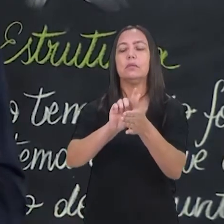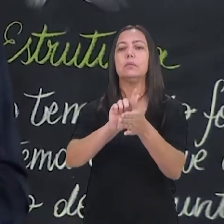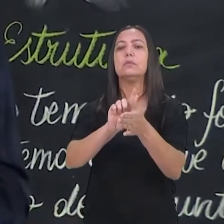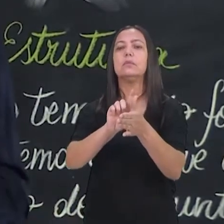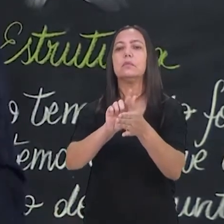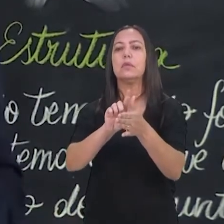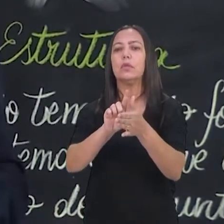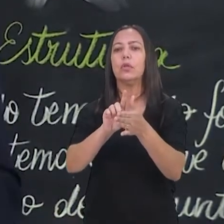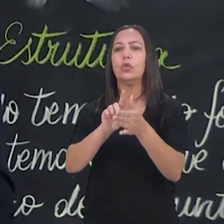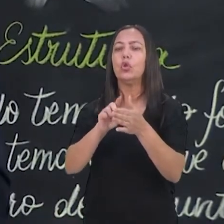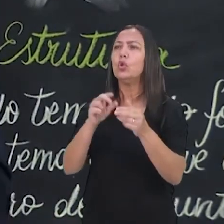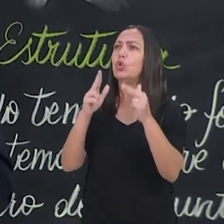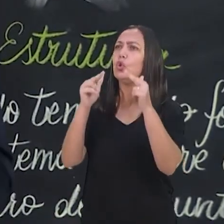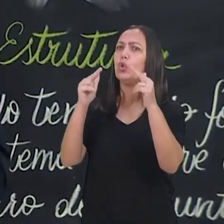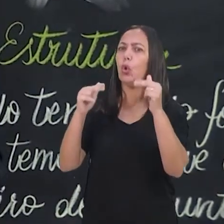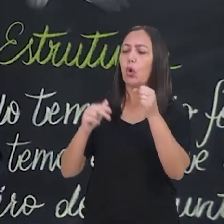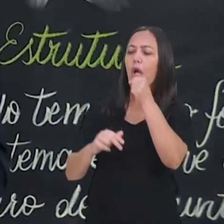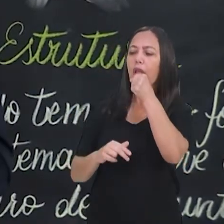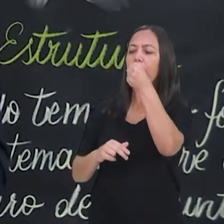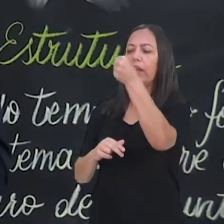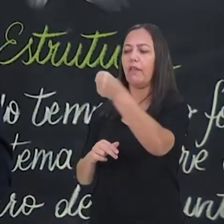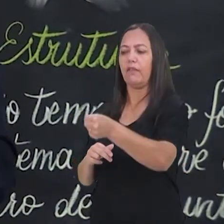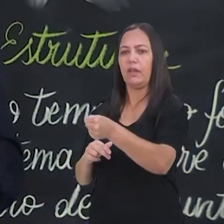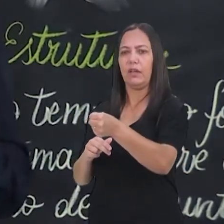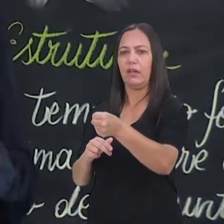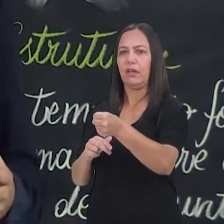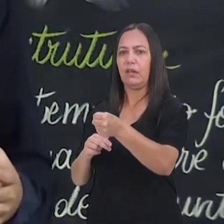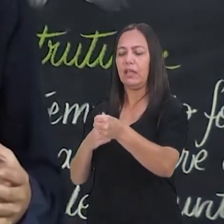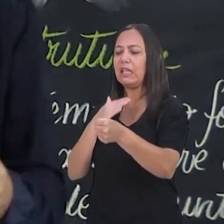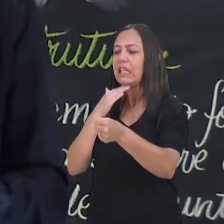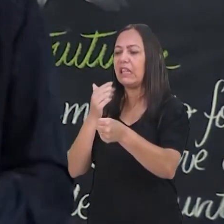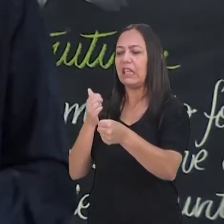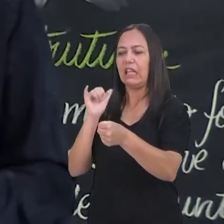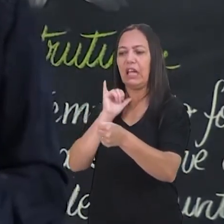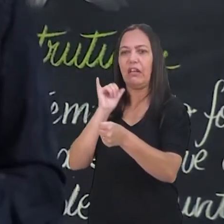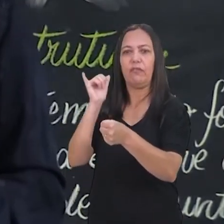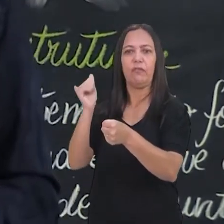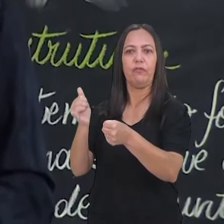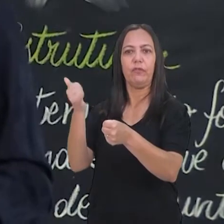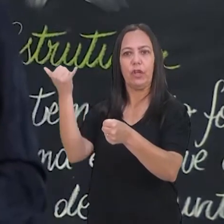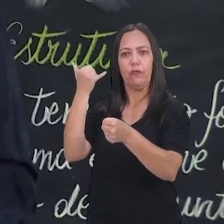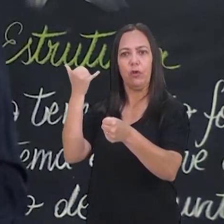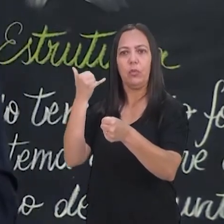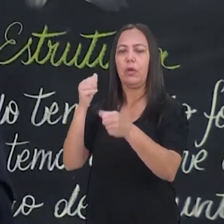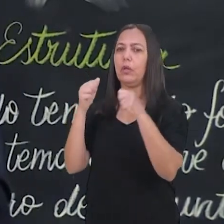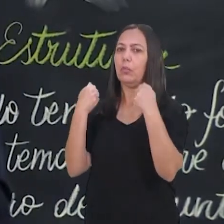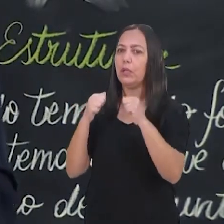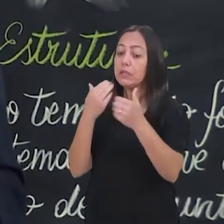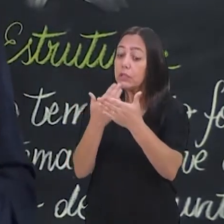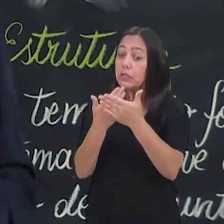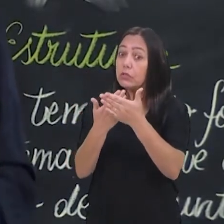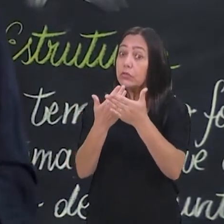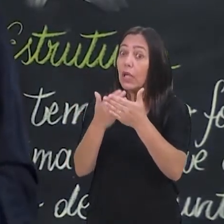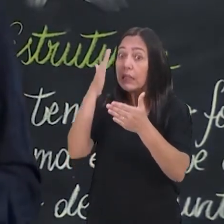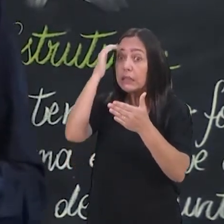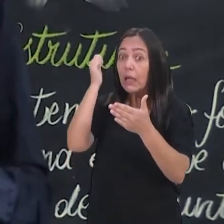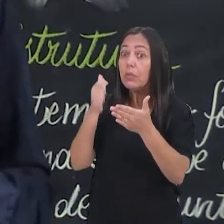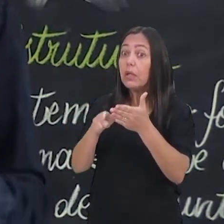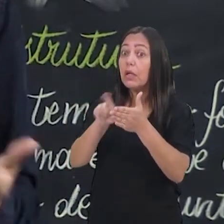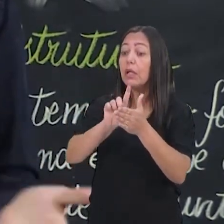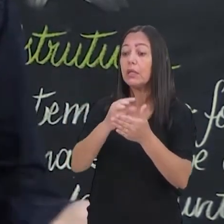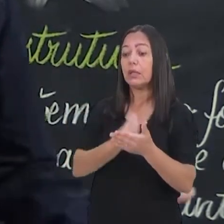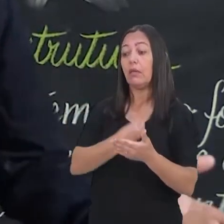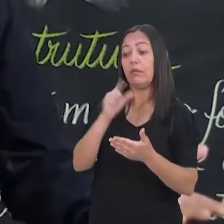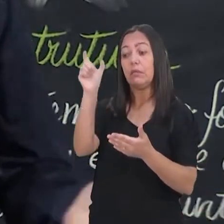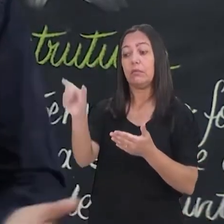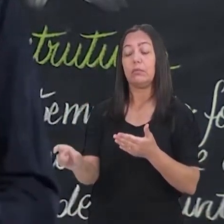médico. Nunca chegue diante de um entrevistado sem informações sobre ele ou sobre o assunto, porque vai parecer que você não tem domínio nenhum, que você não